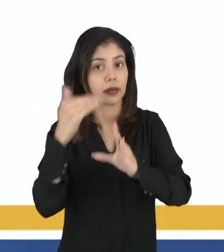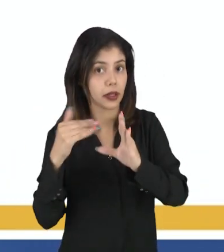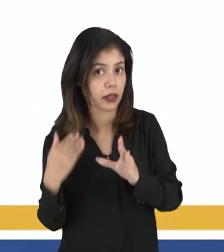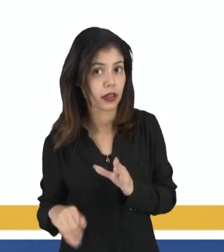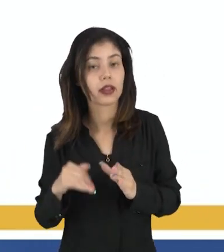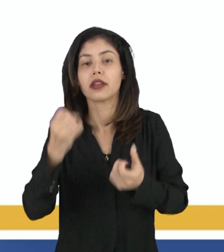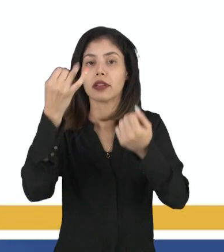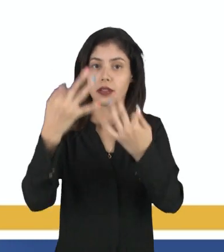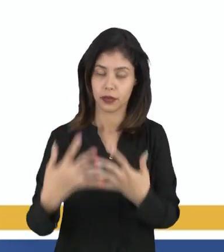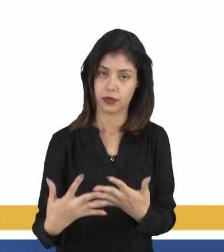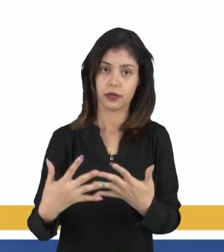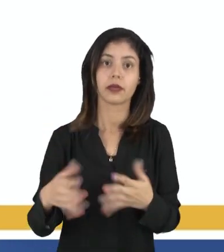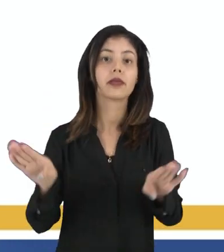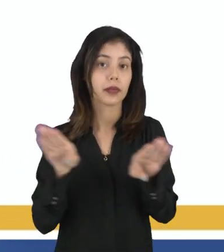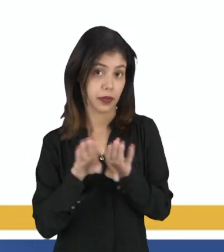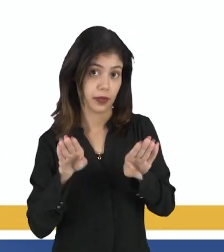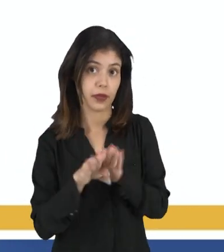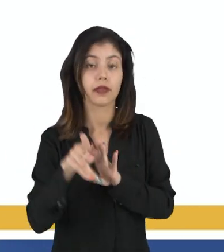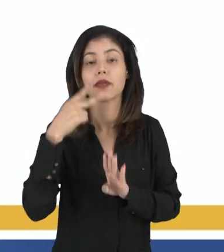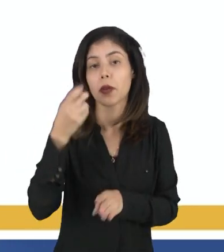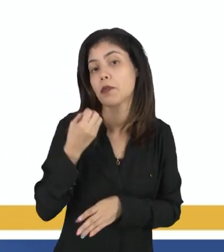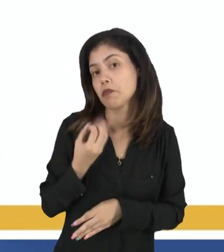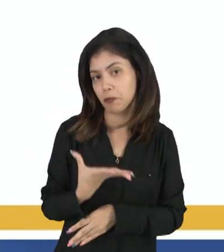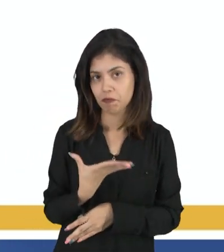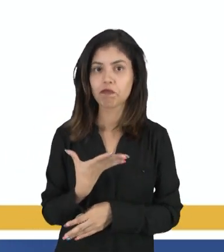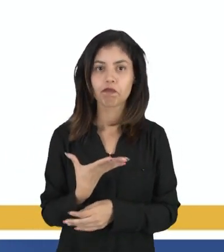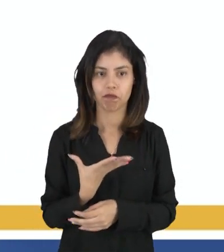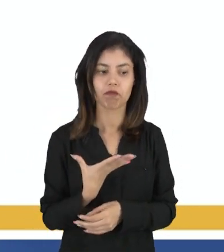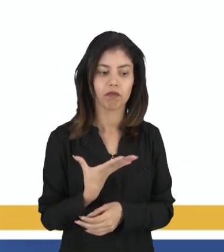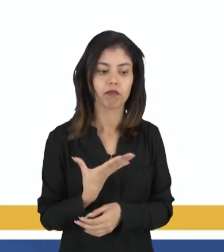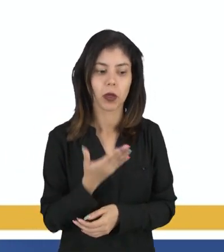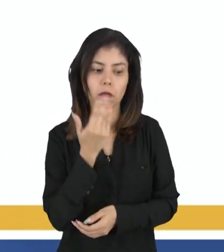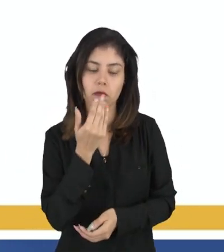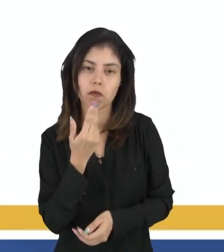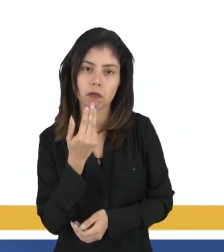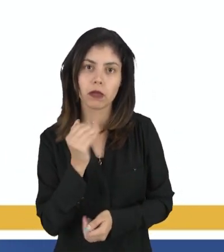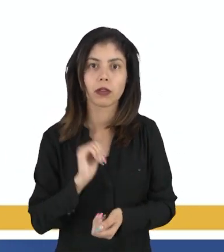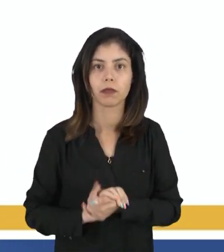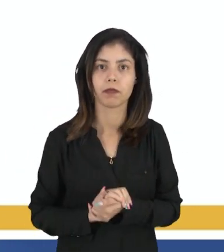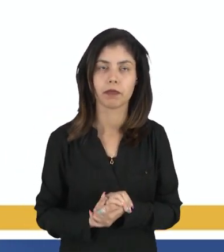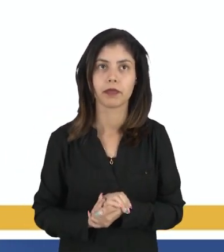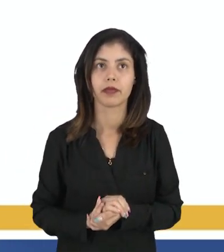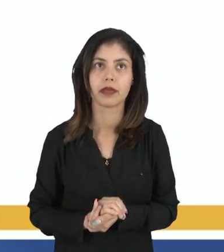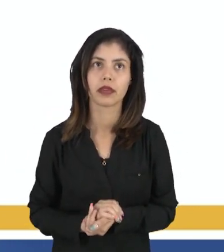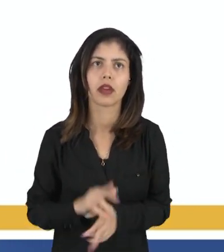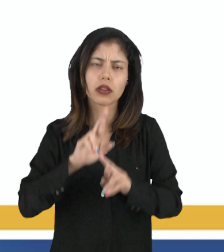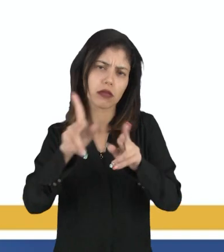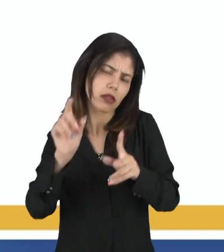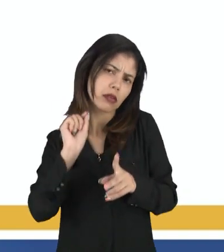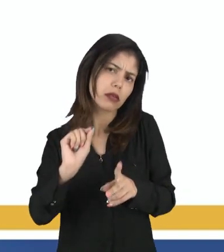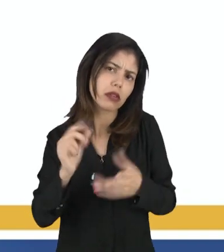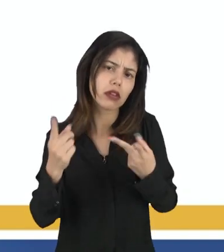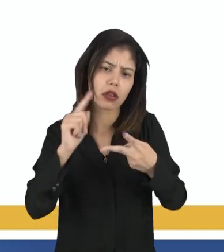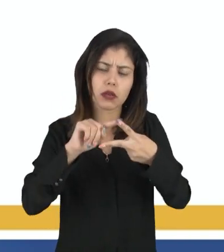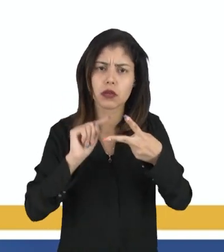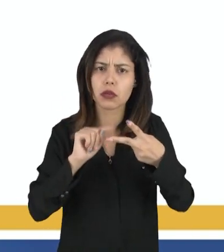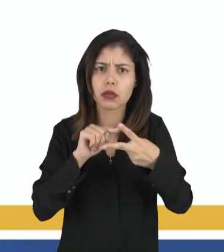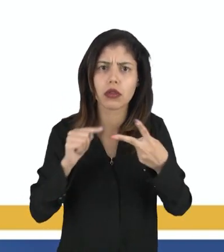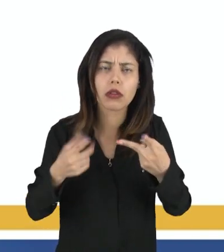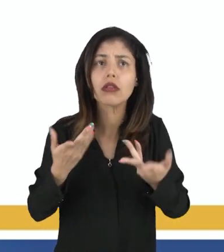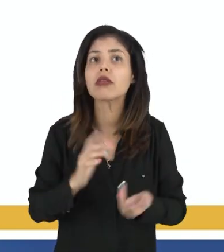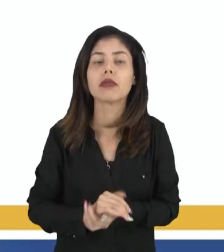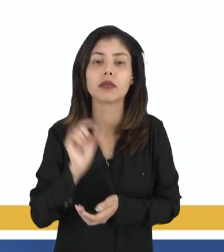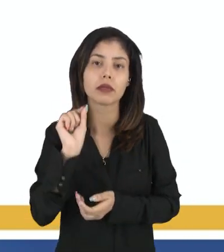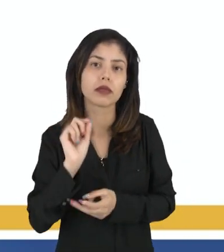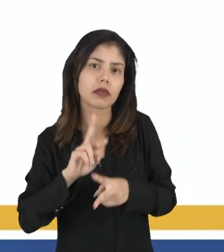que o enunciador está elogiando o jantar do dia anterior. E no que difere essas duas frases?